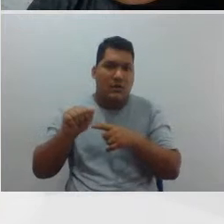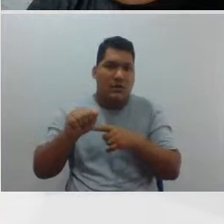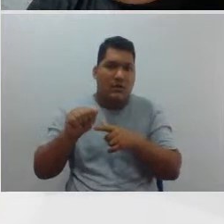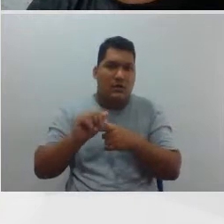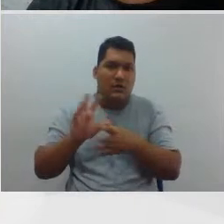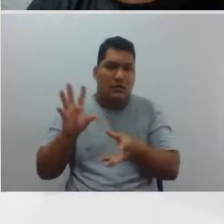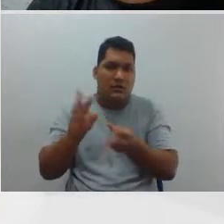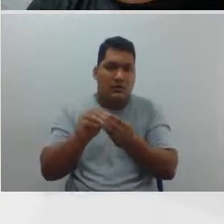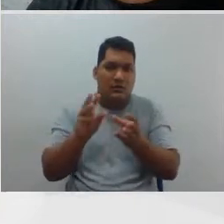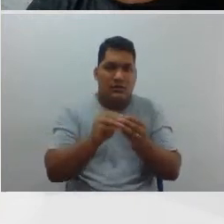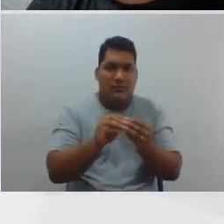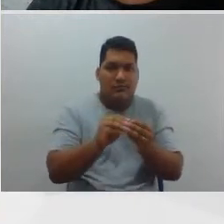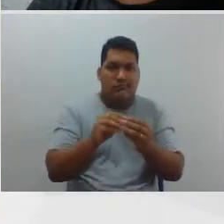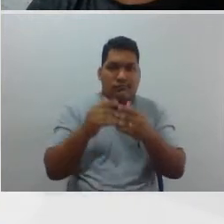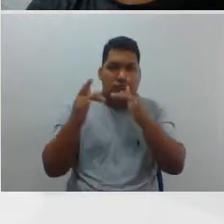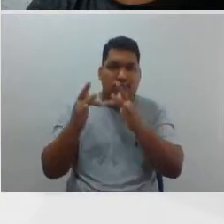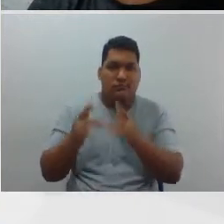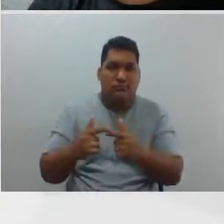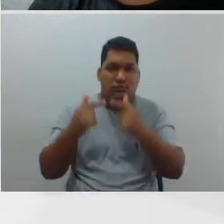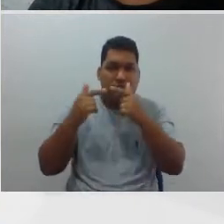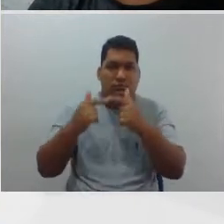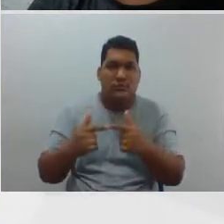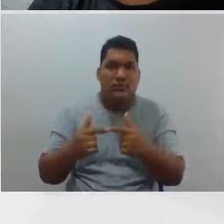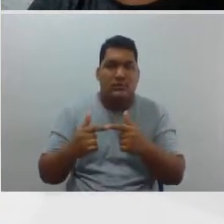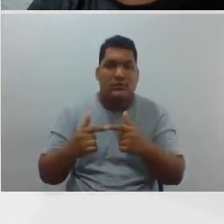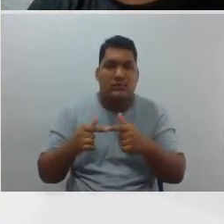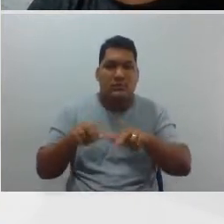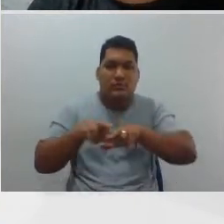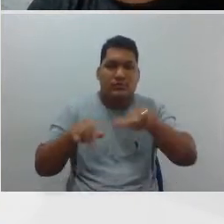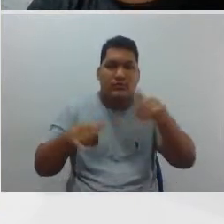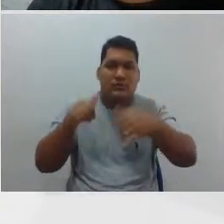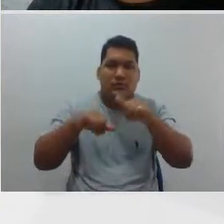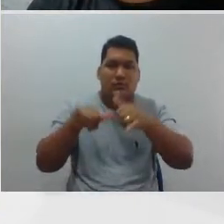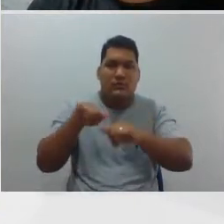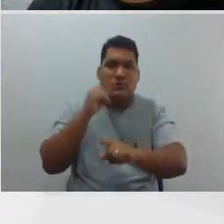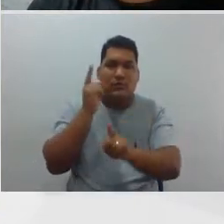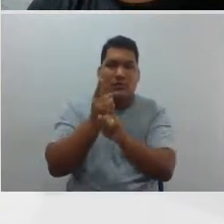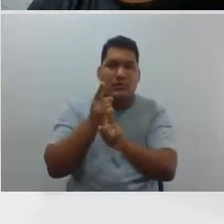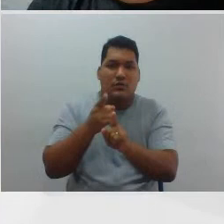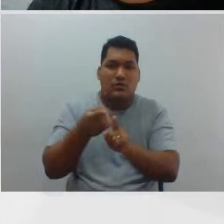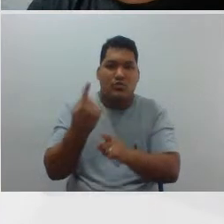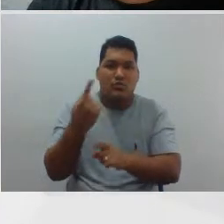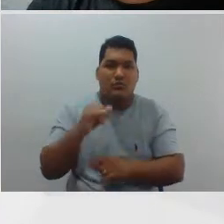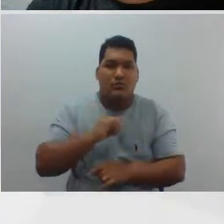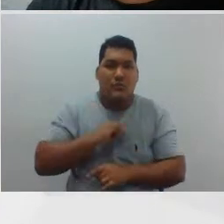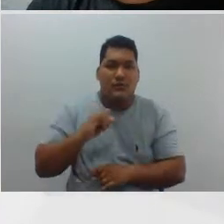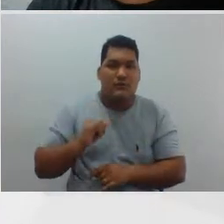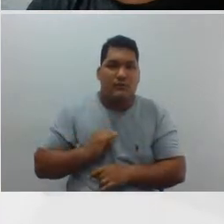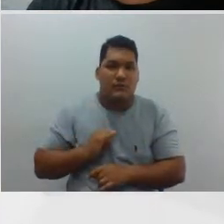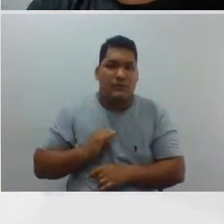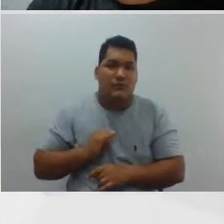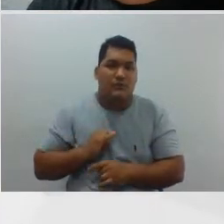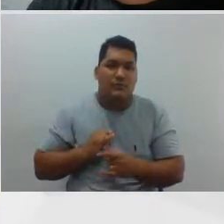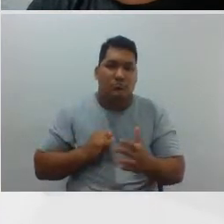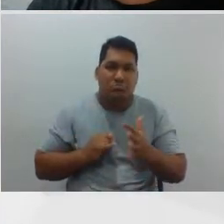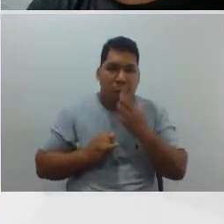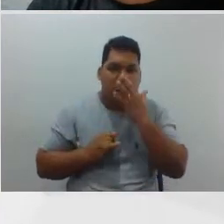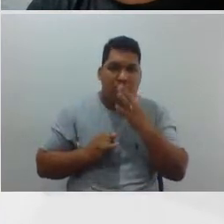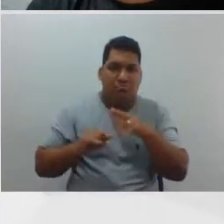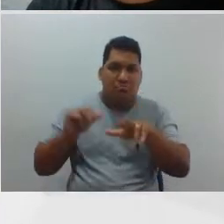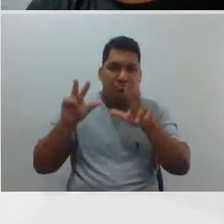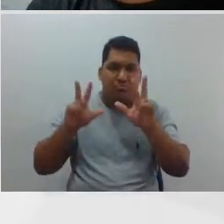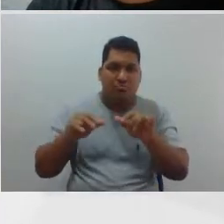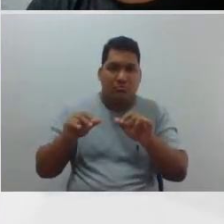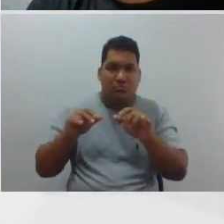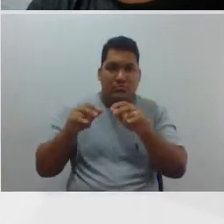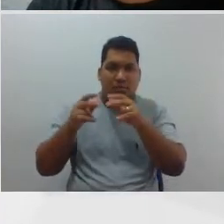de componentes, né, químicos para encontrar um perfume interessante a partir de simulação